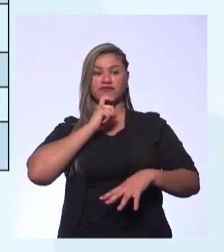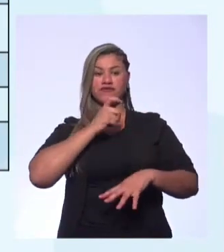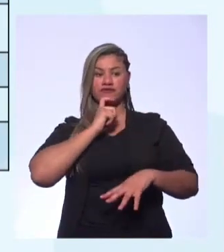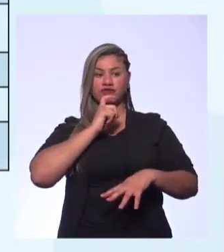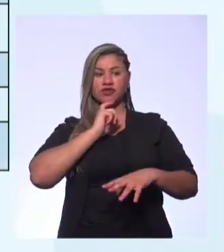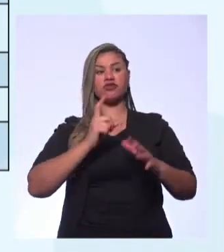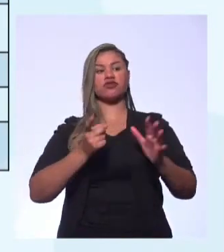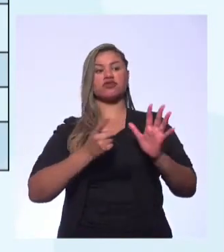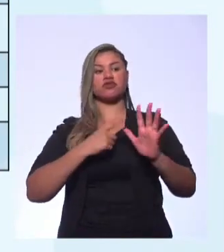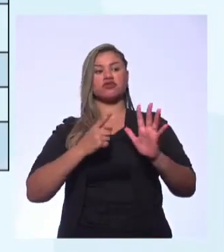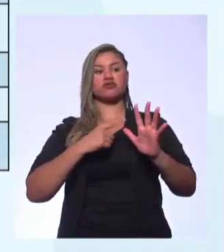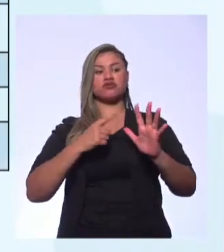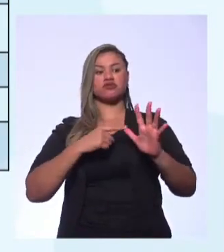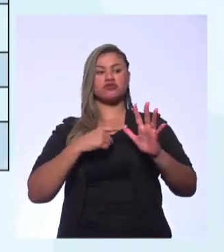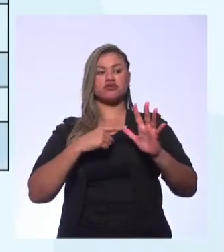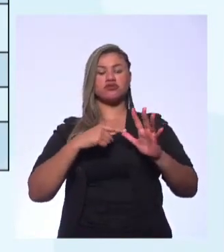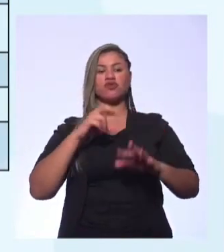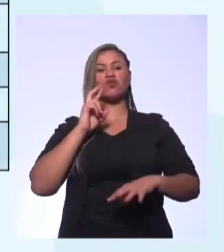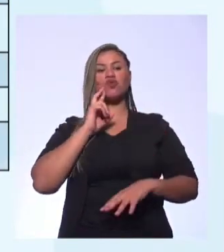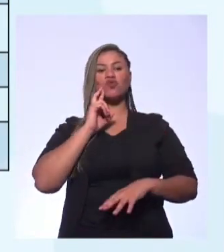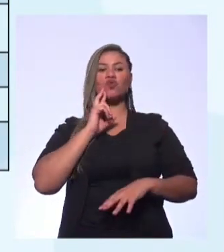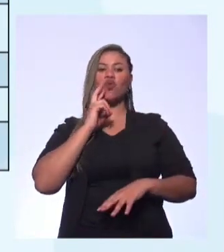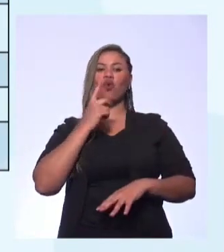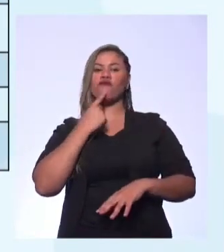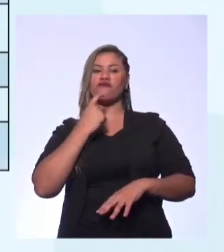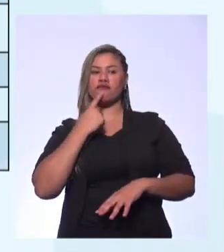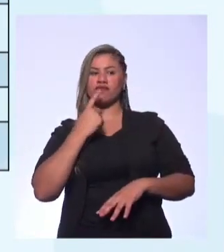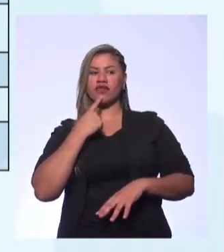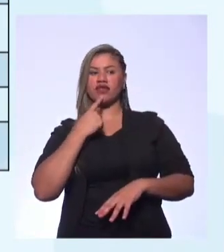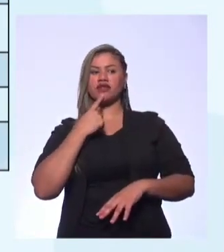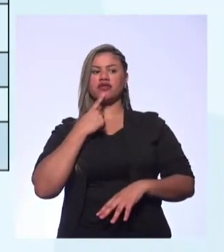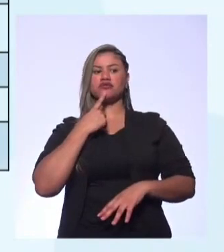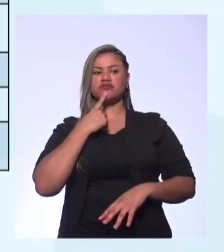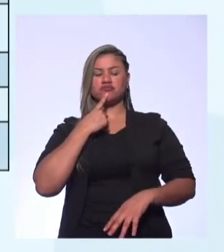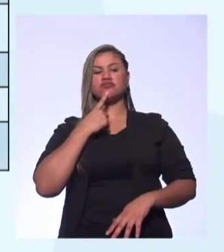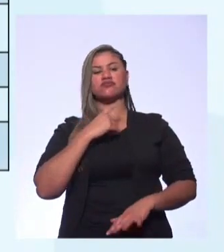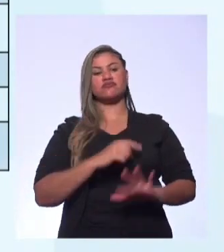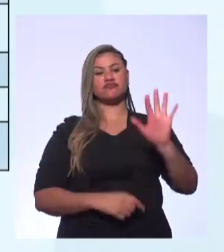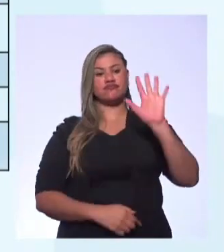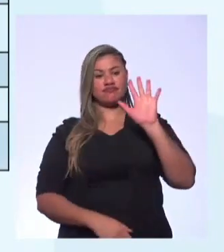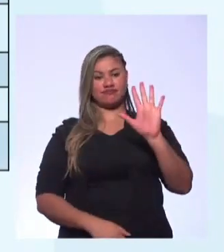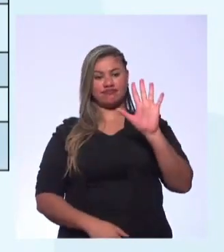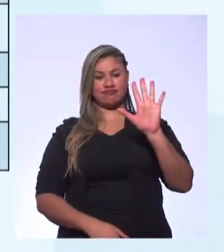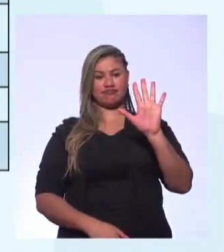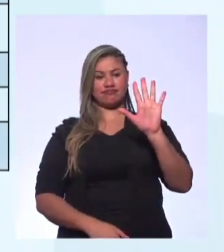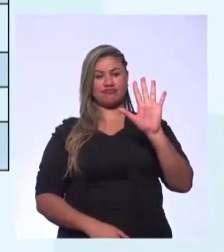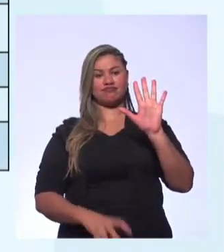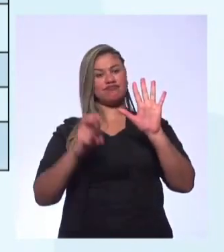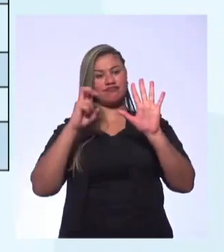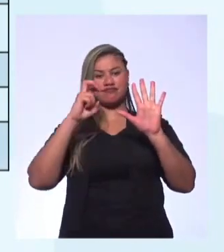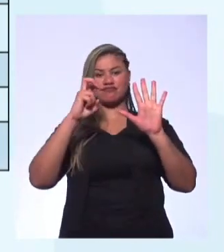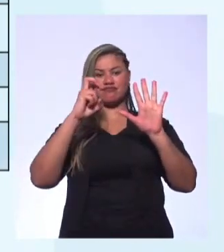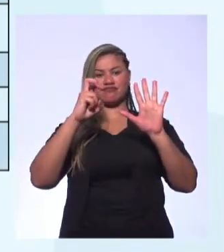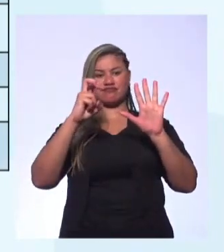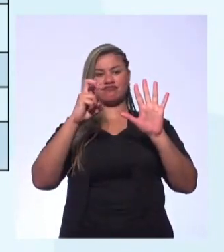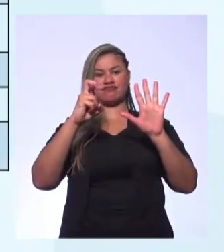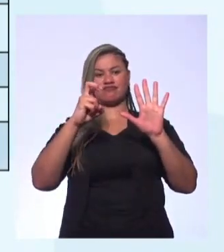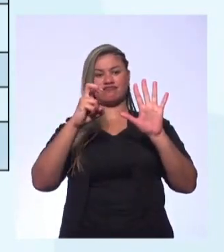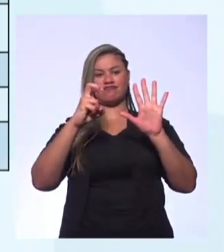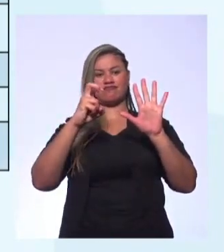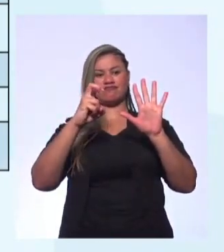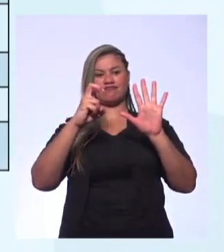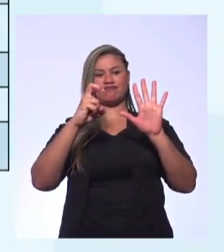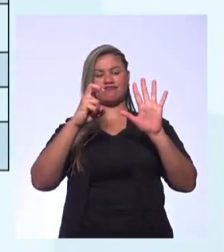C, que é o carbono. E o rosinha, o vermelho, é o enxofre, tá? Então, quantos elementos químicos tem aí dentro dessa